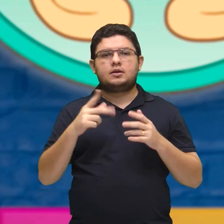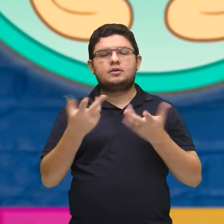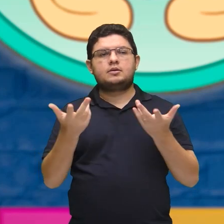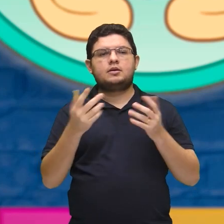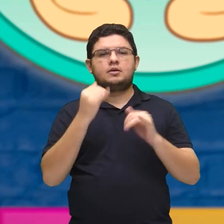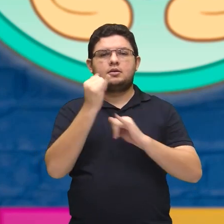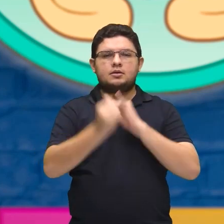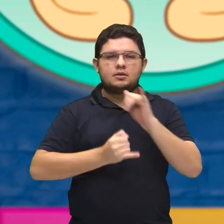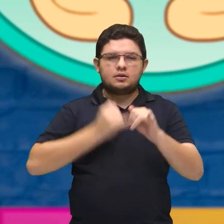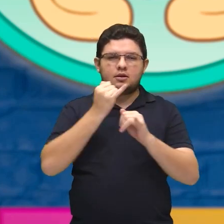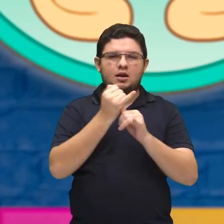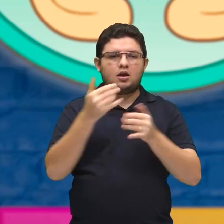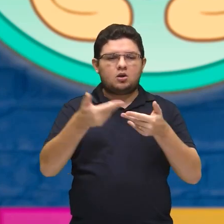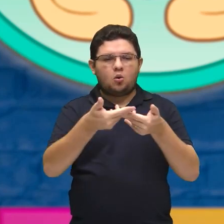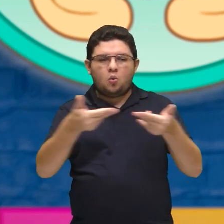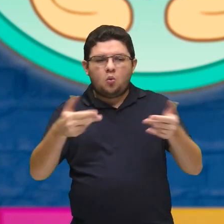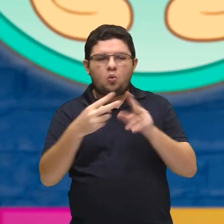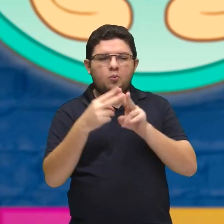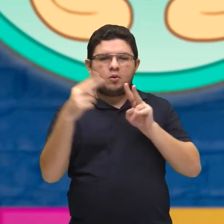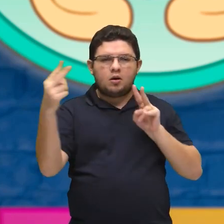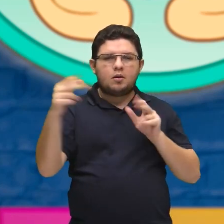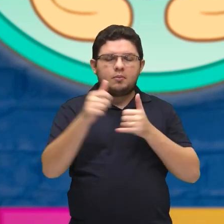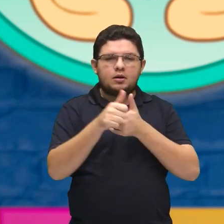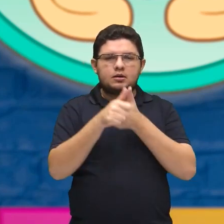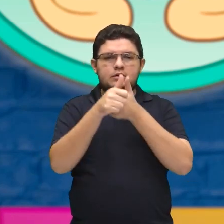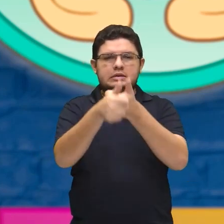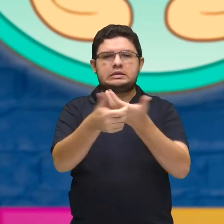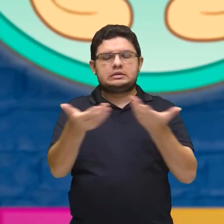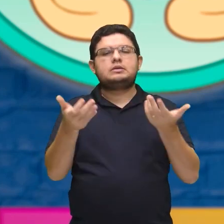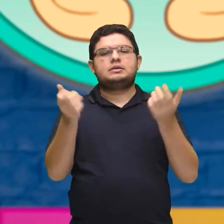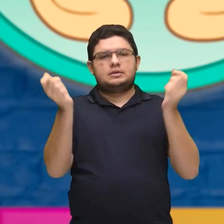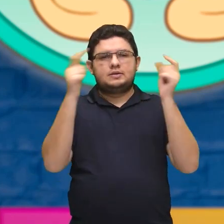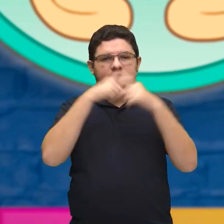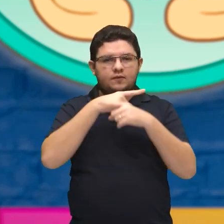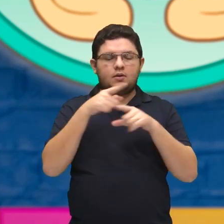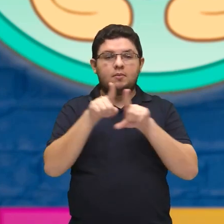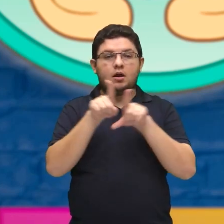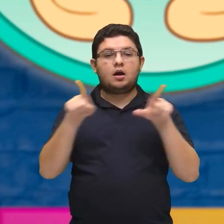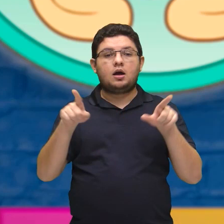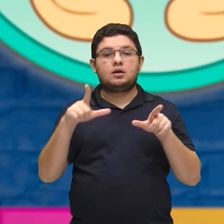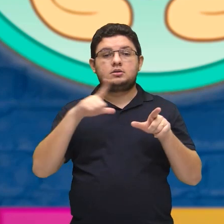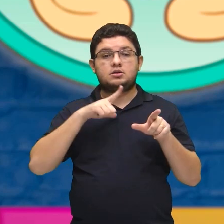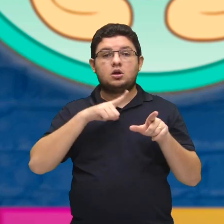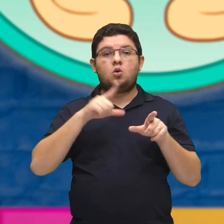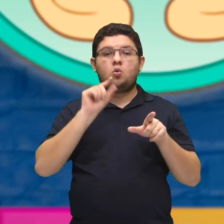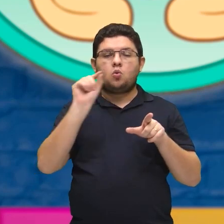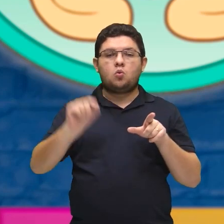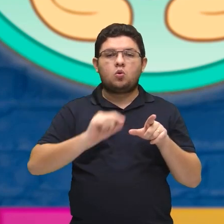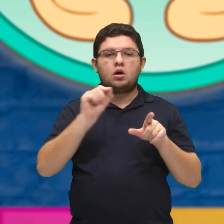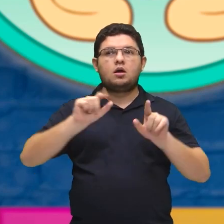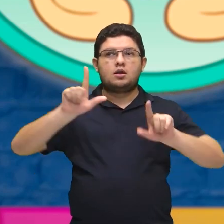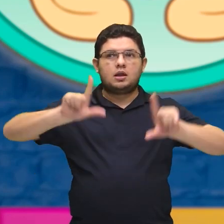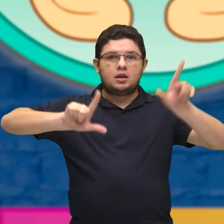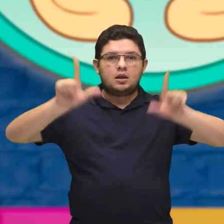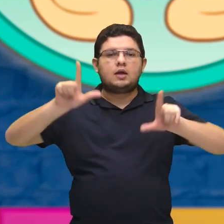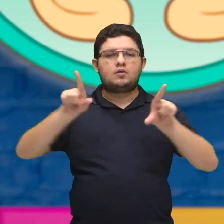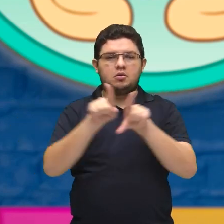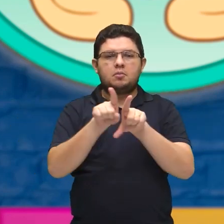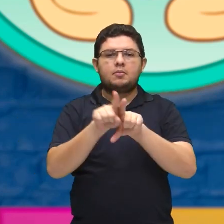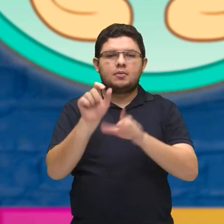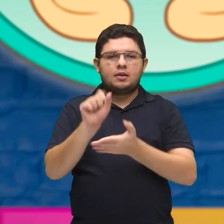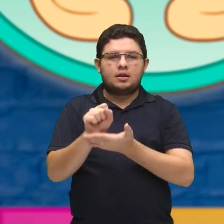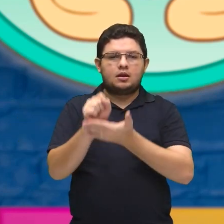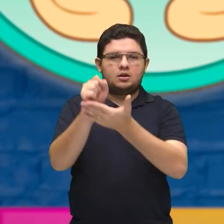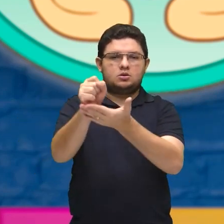as atividades, mas a gente tem aí o comandinho dos canais, né, que nos ajudam, tá